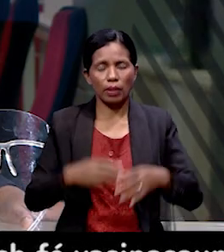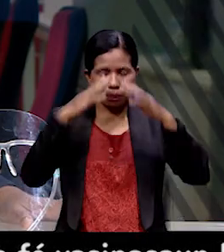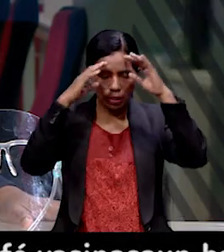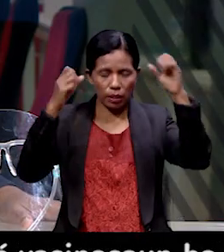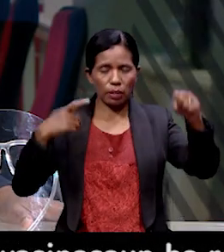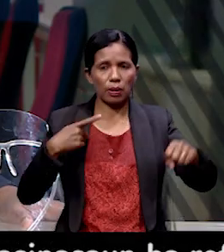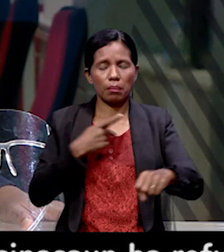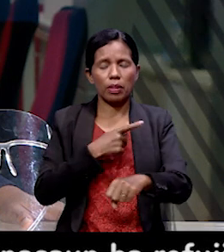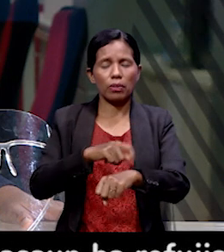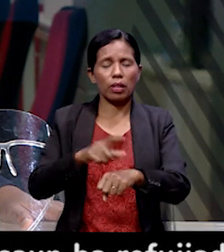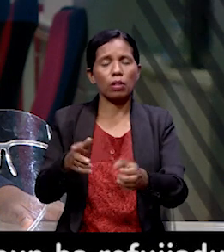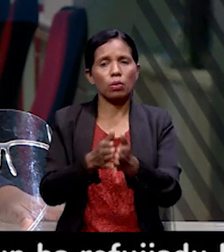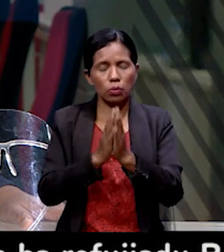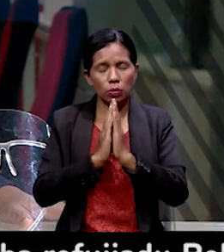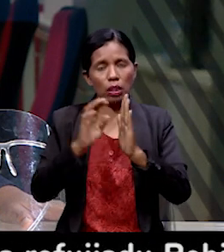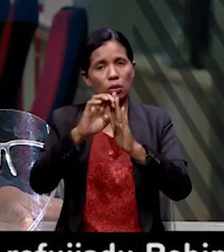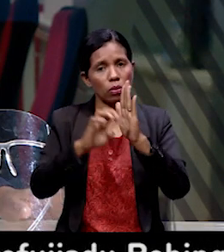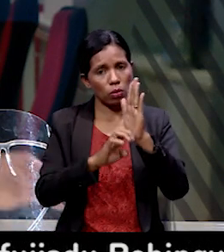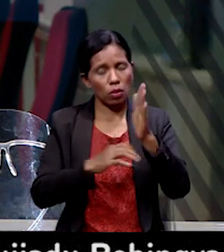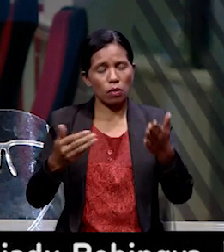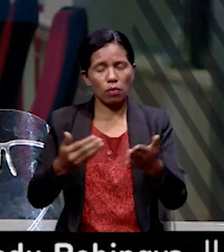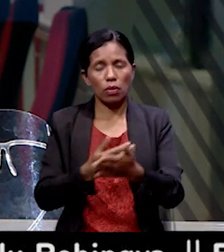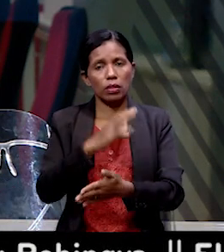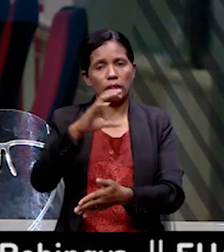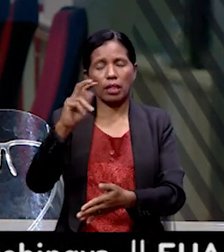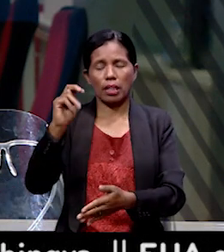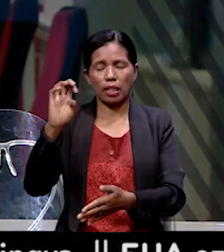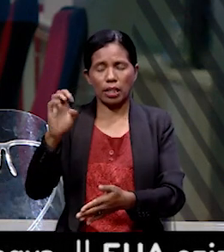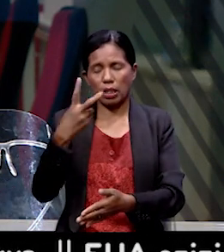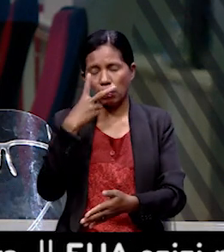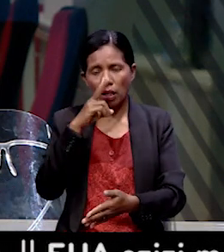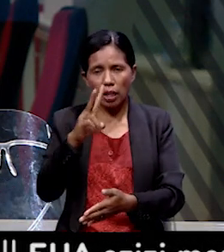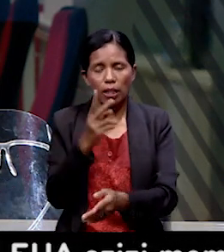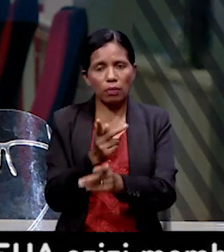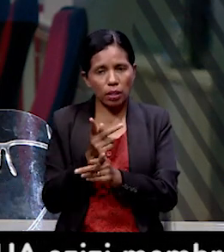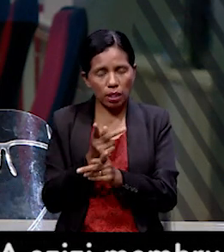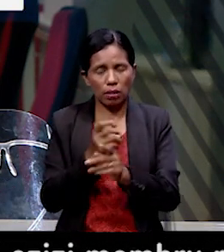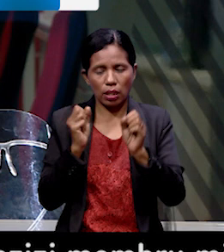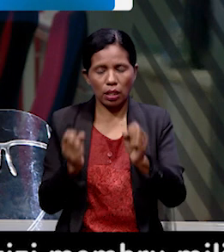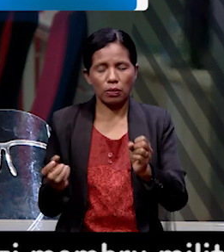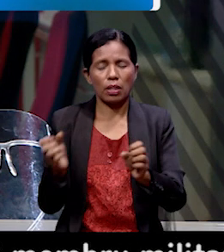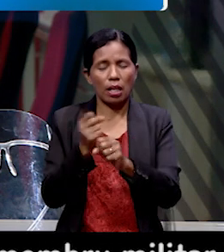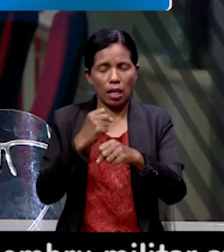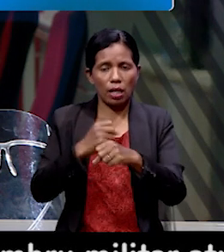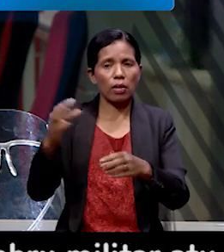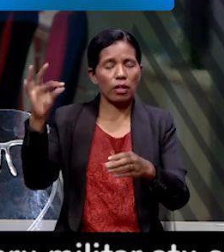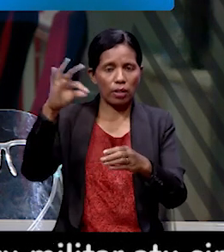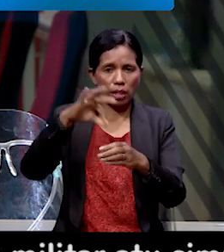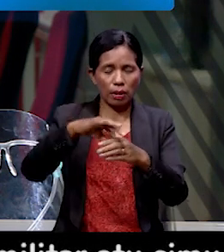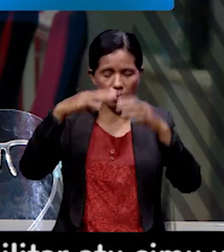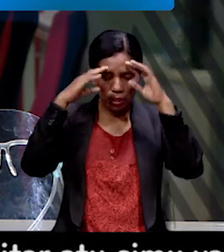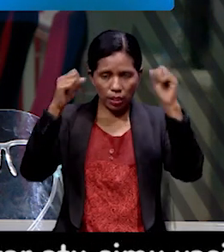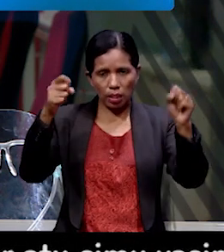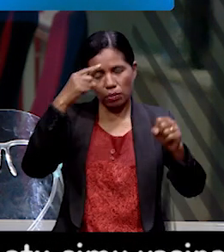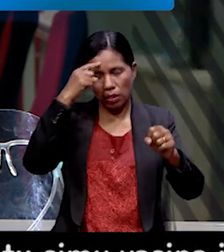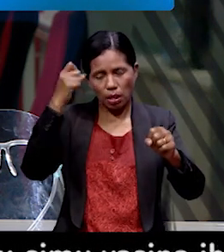Nacional Russo estrutura fom Comissão Nacional Eleição, ato teto de dia que antes realiza a eleição presidencial, tamba